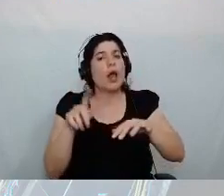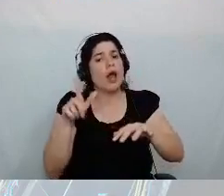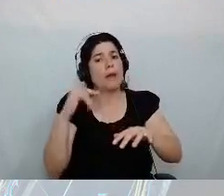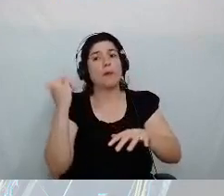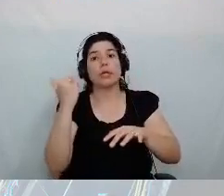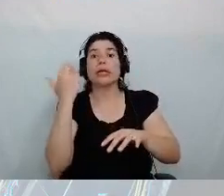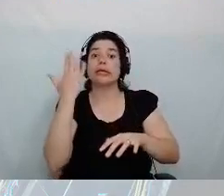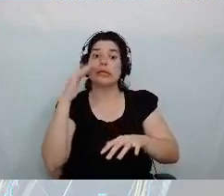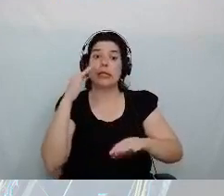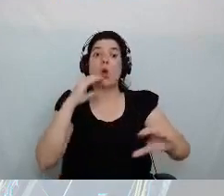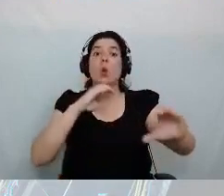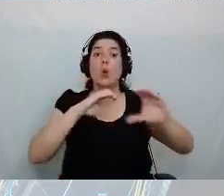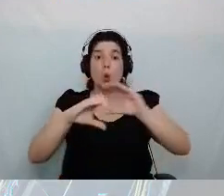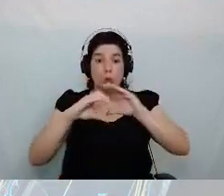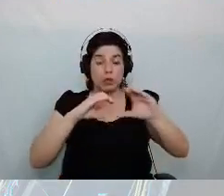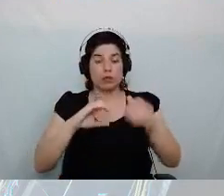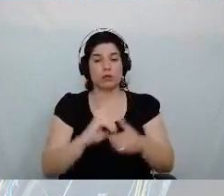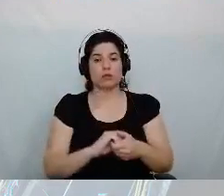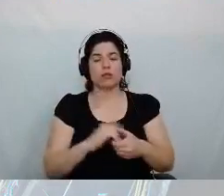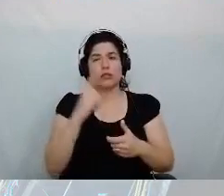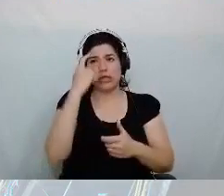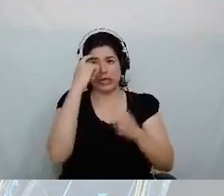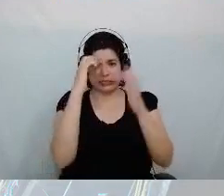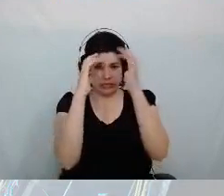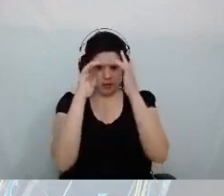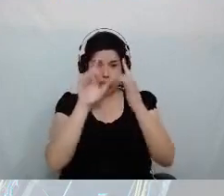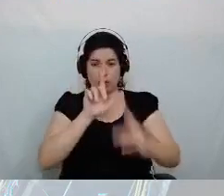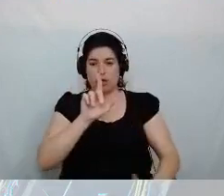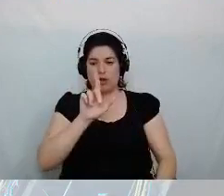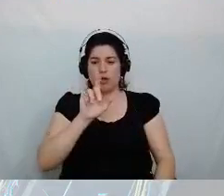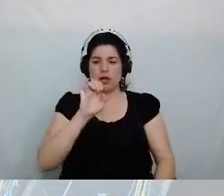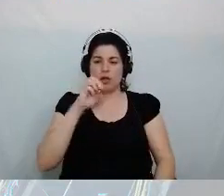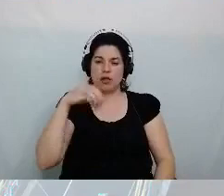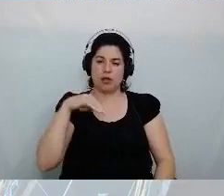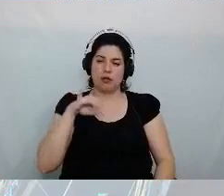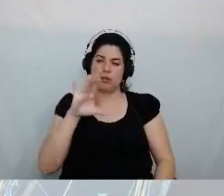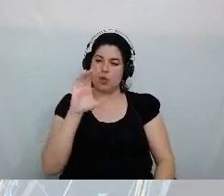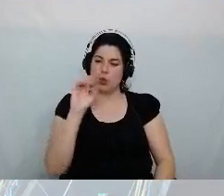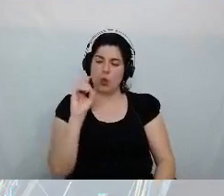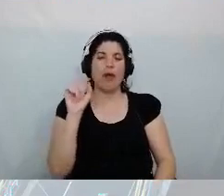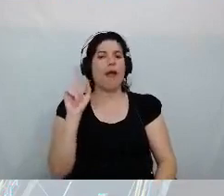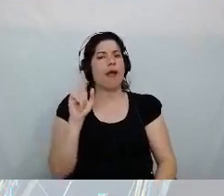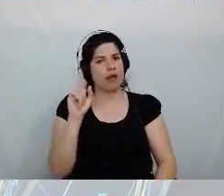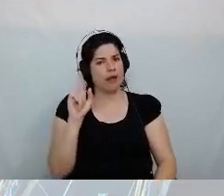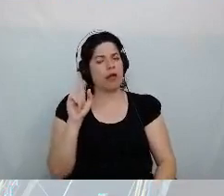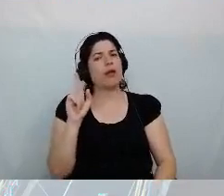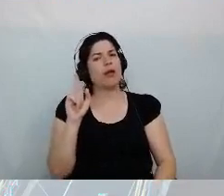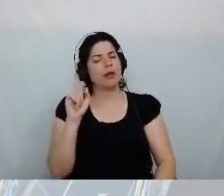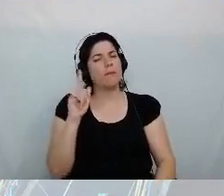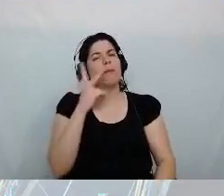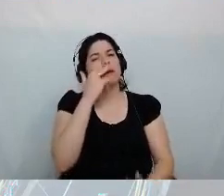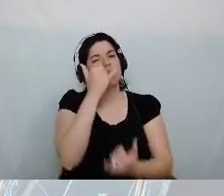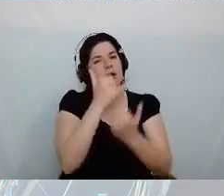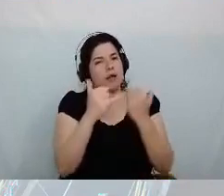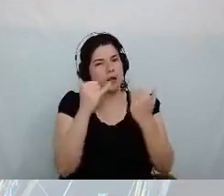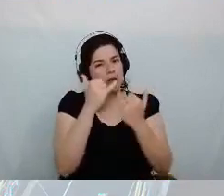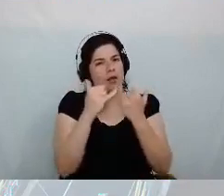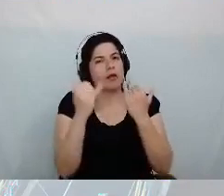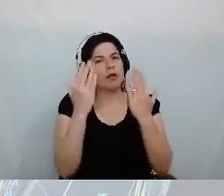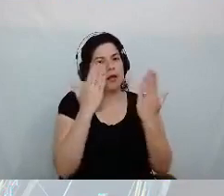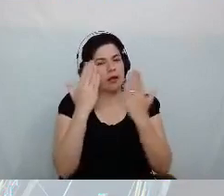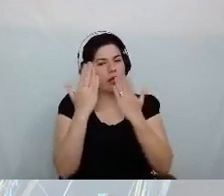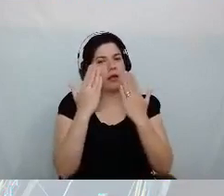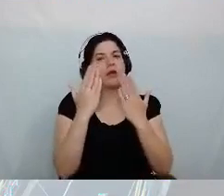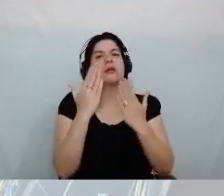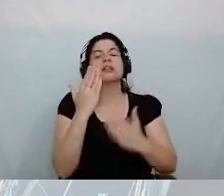cérebro límbico ele é uma parada muito louca e interessante, fazendo um paralelo com a tecnologia. Ele é tipo firewall, tá ligado? Tipo um